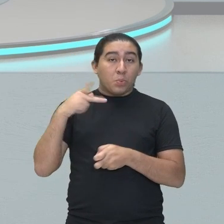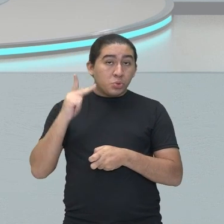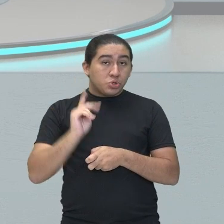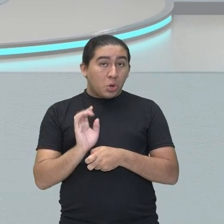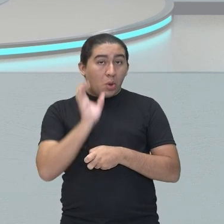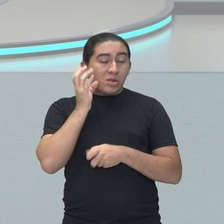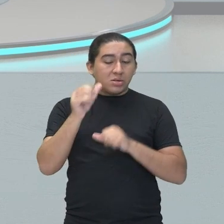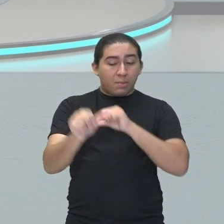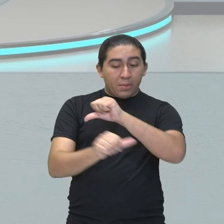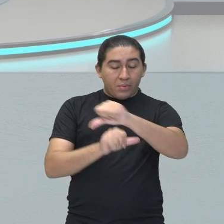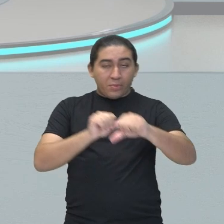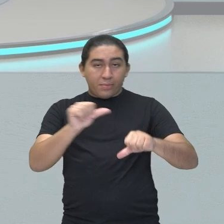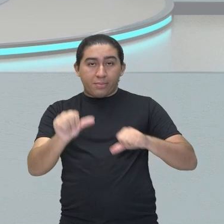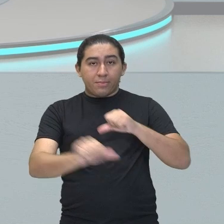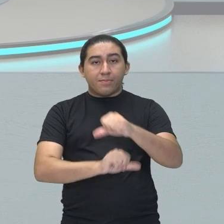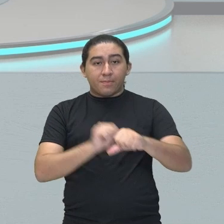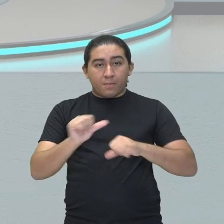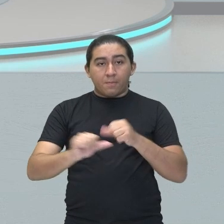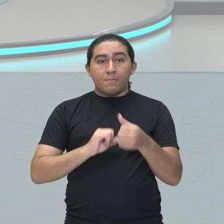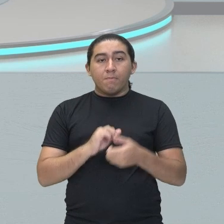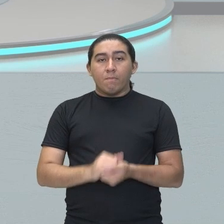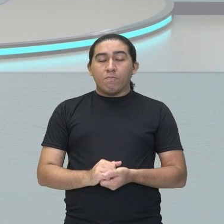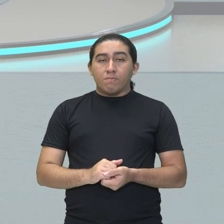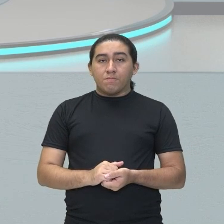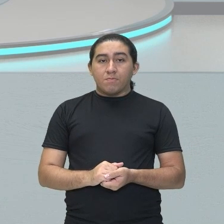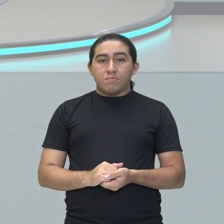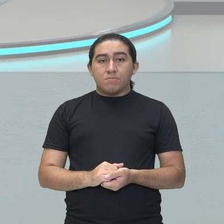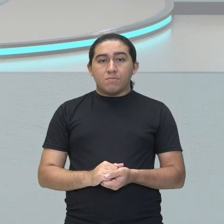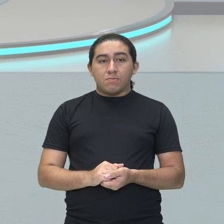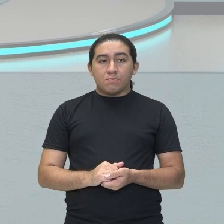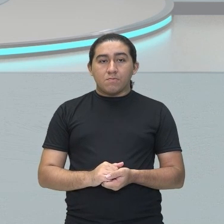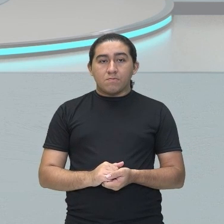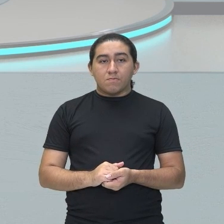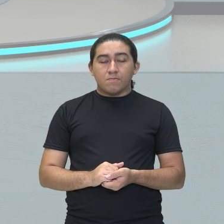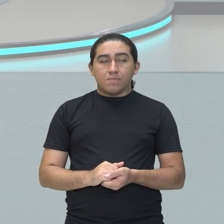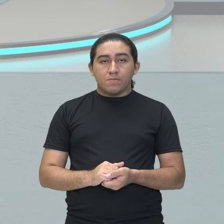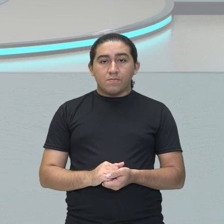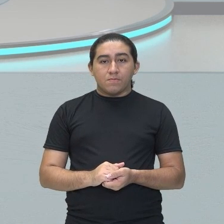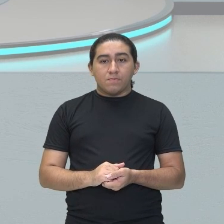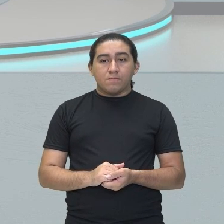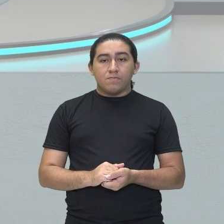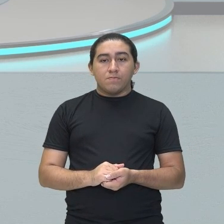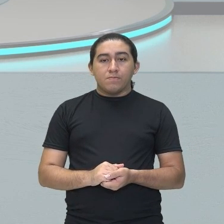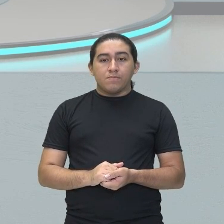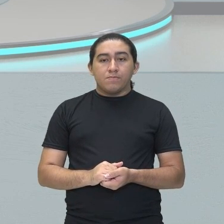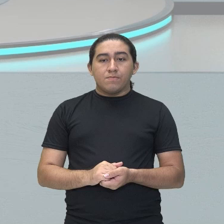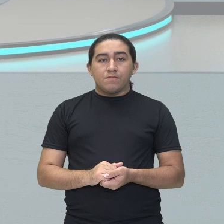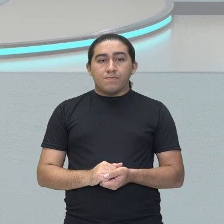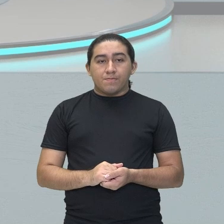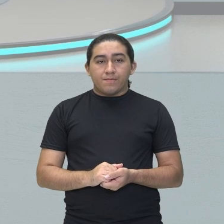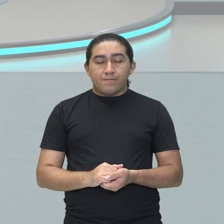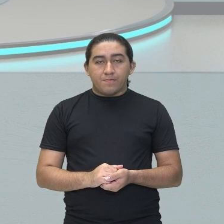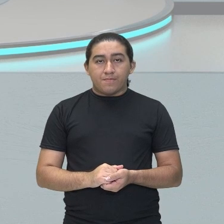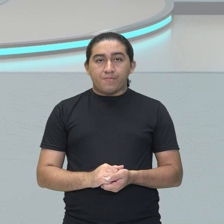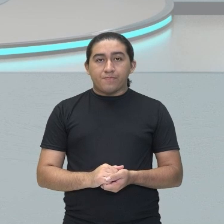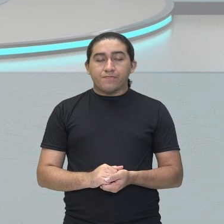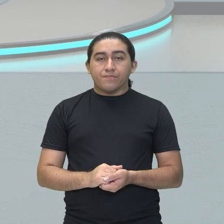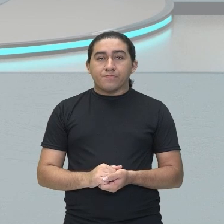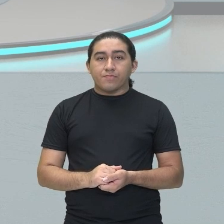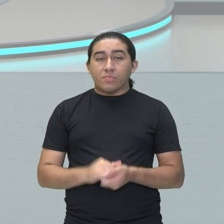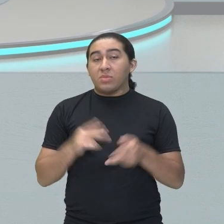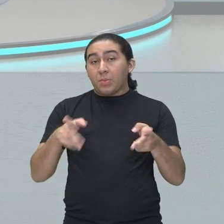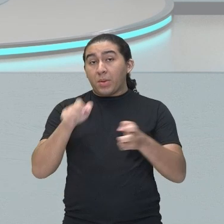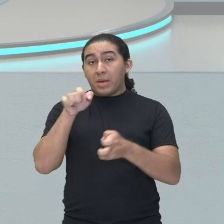Como é feito os jogos, né? Então, nós percebemos que ele queria falar o que ele pensava, mas